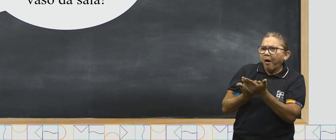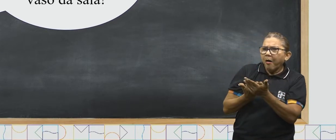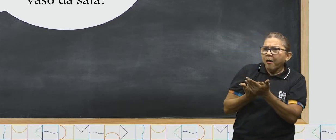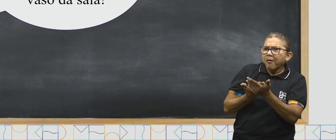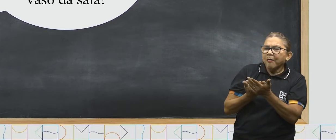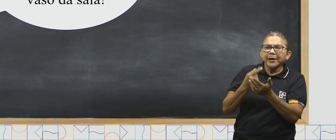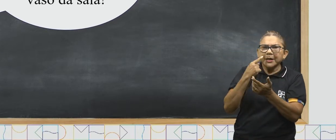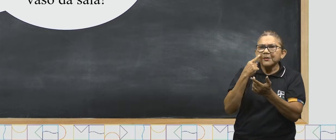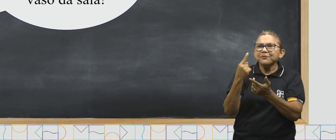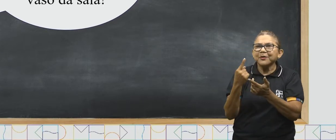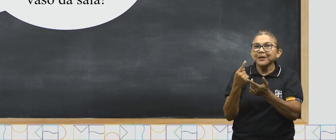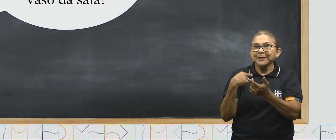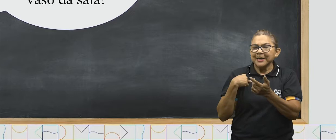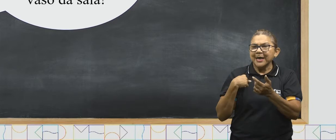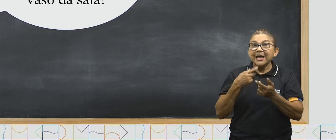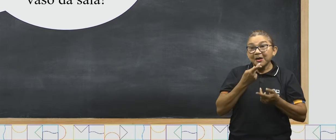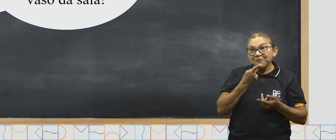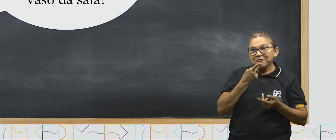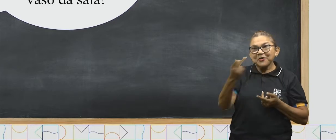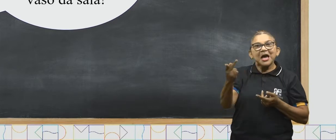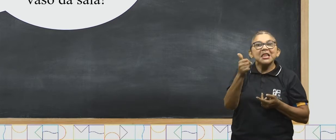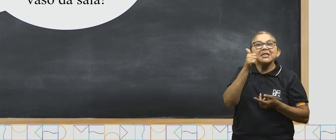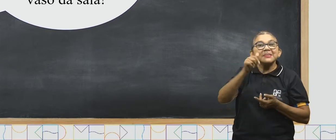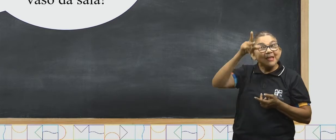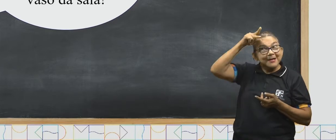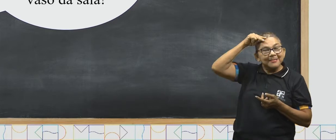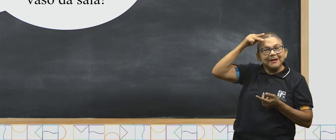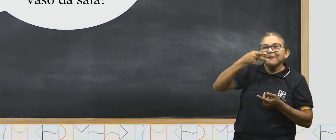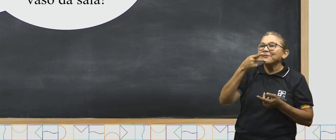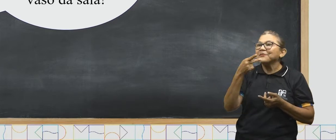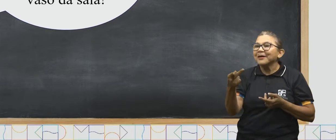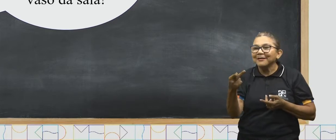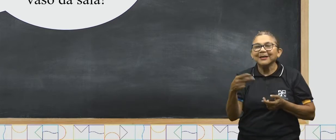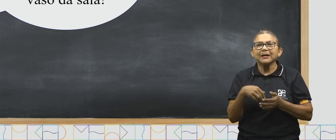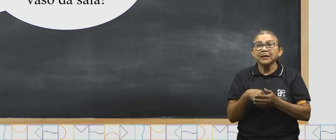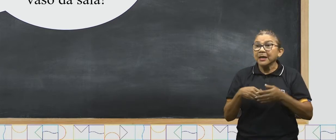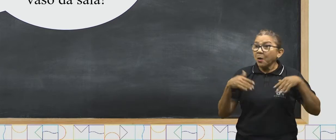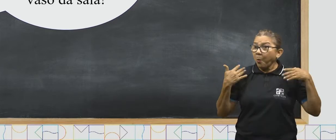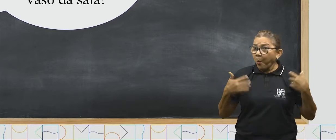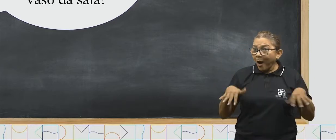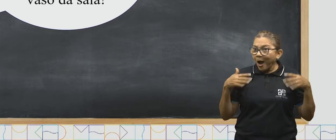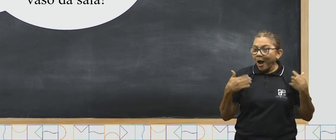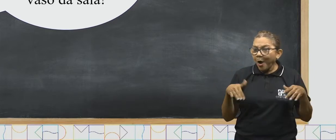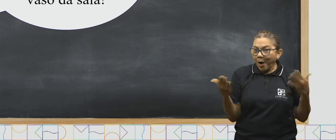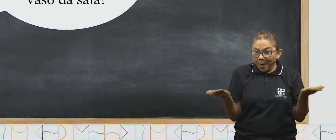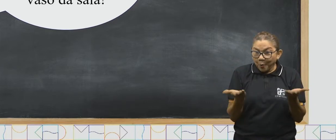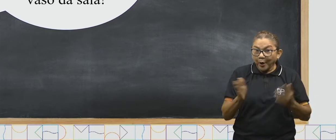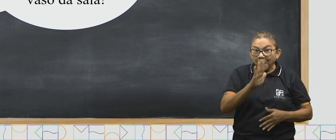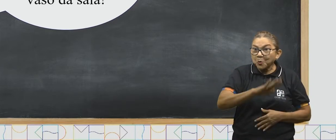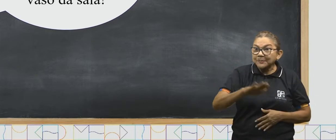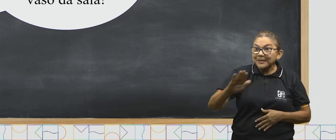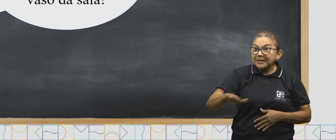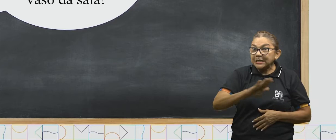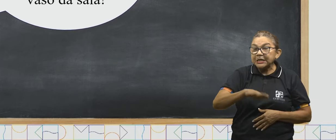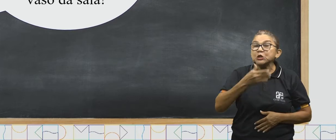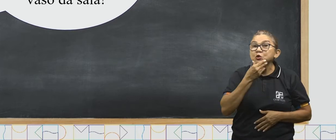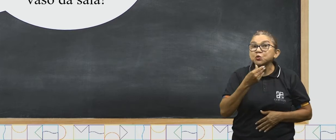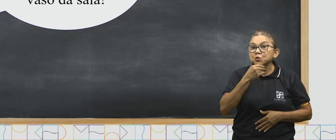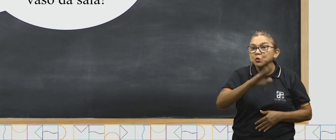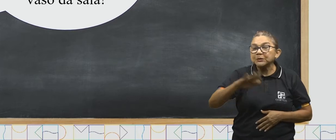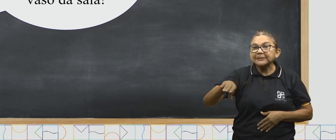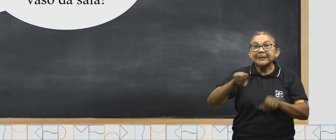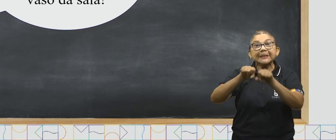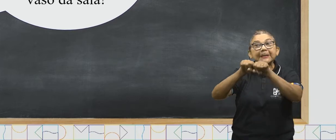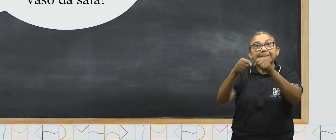E ela solta a seguinte frase: "E agora os meninos quebraram o vaso da